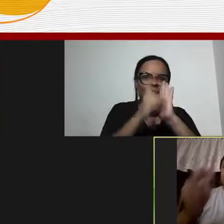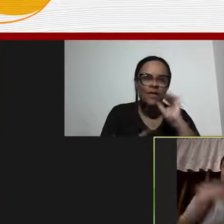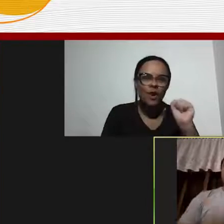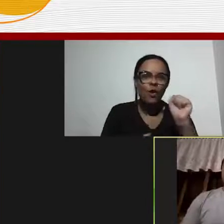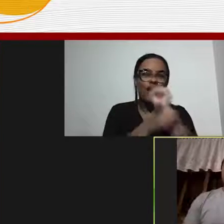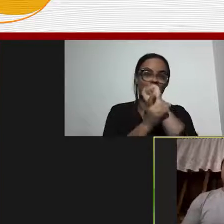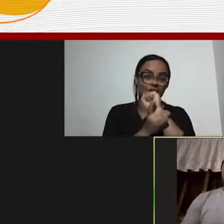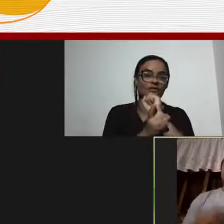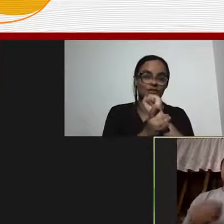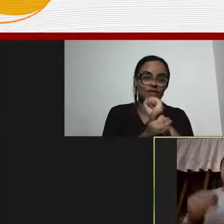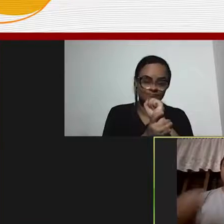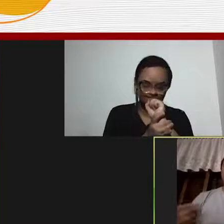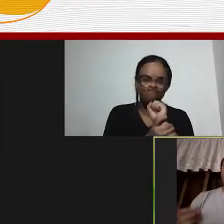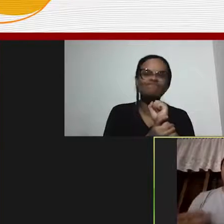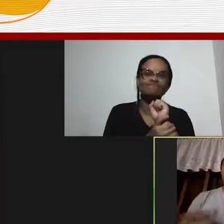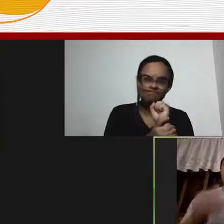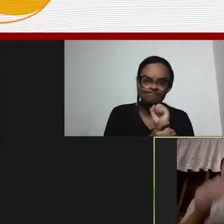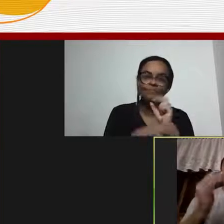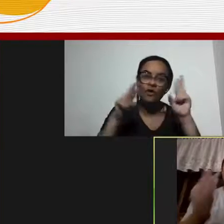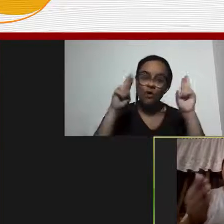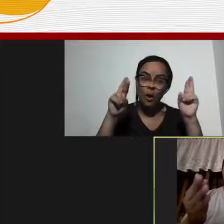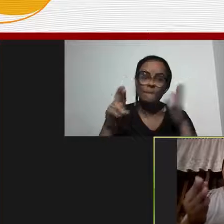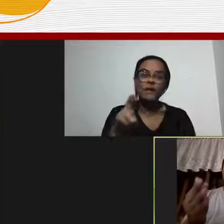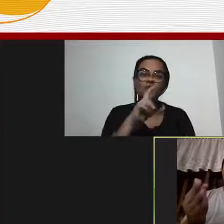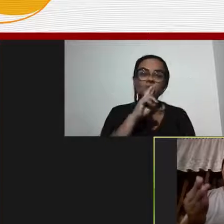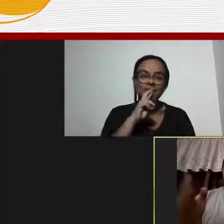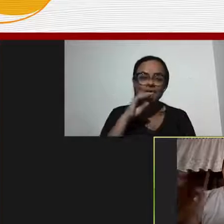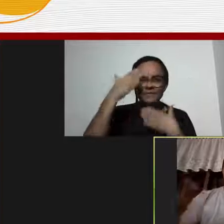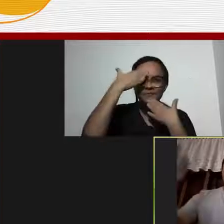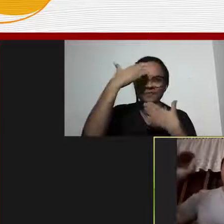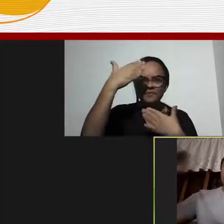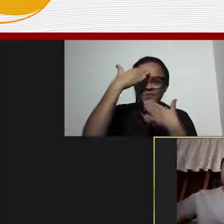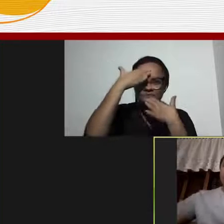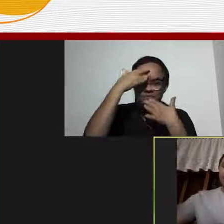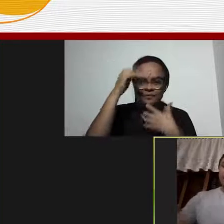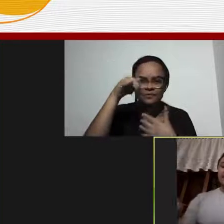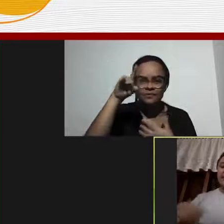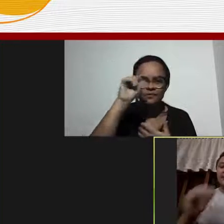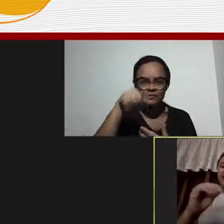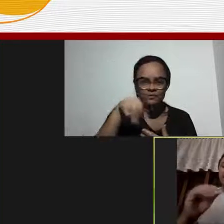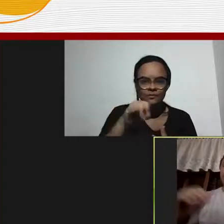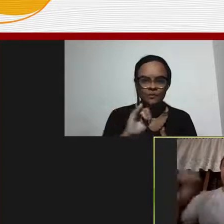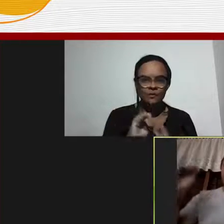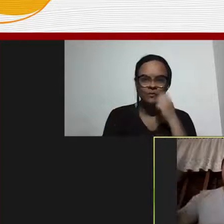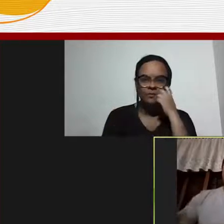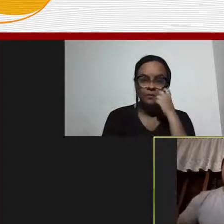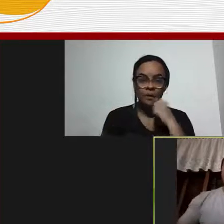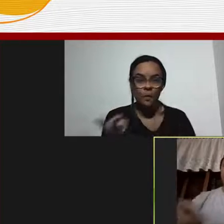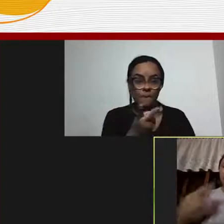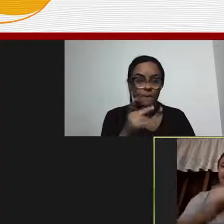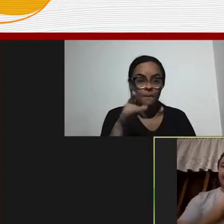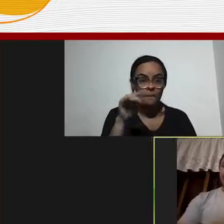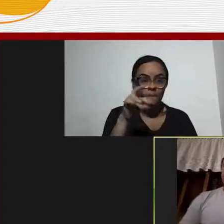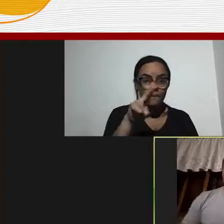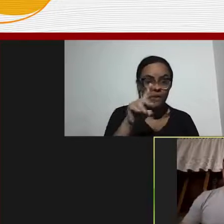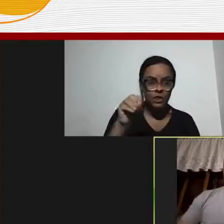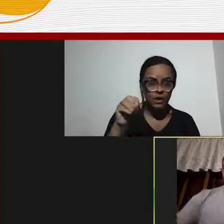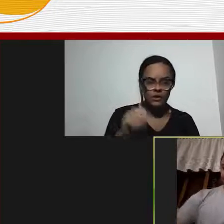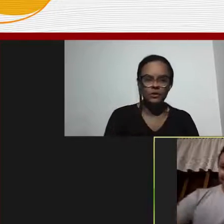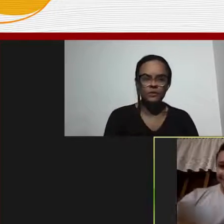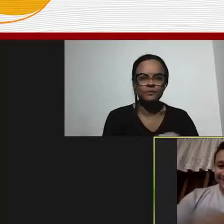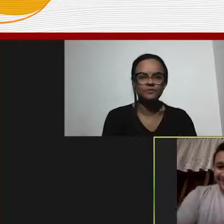temos. Espero ter respondido a tua pergunta. Muito obrigado, Ariane. Agora eu vou passar a palavra para o Pedrão. Fala